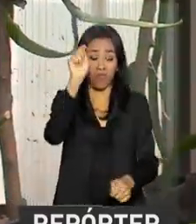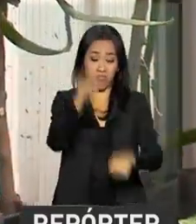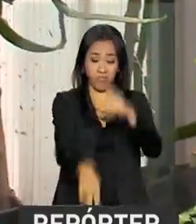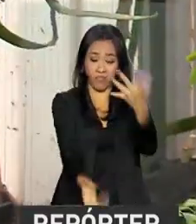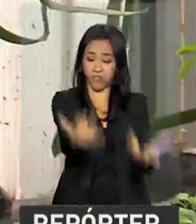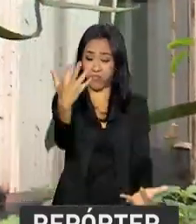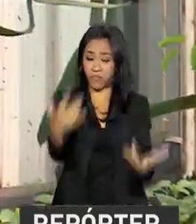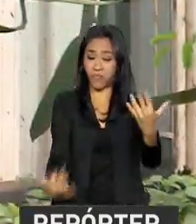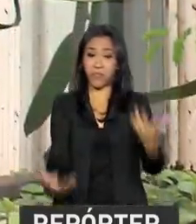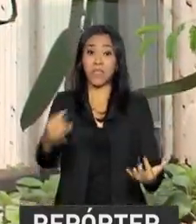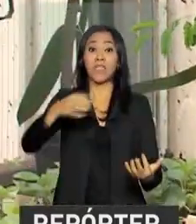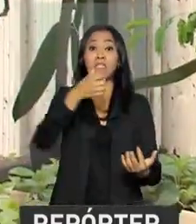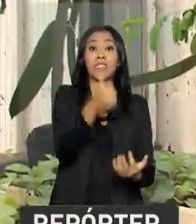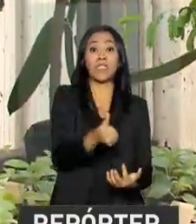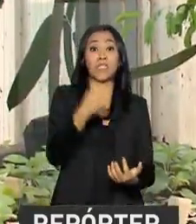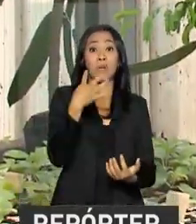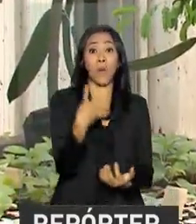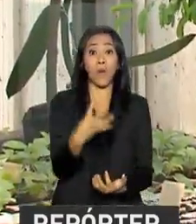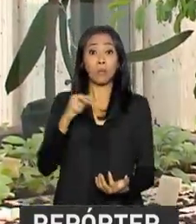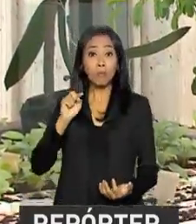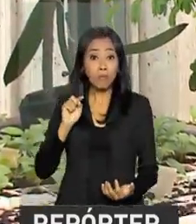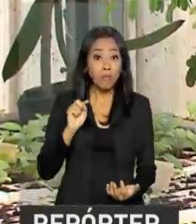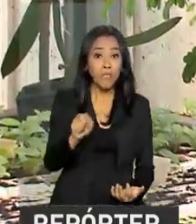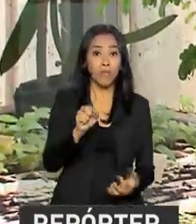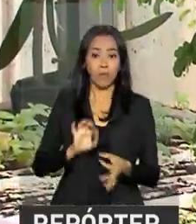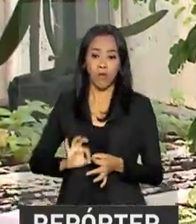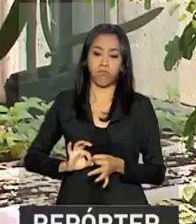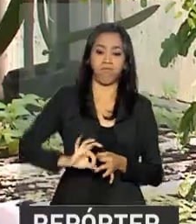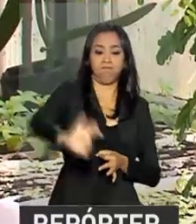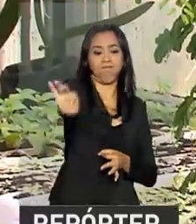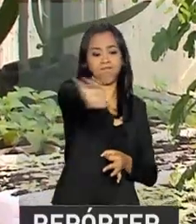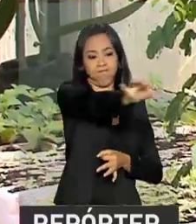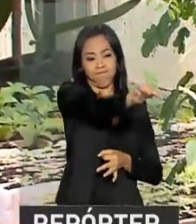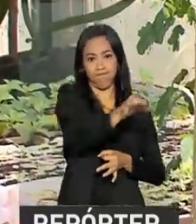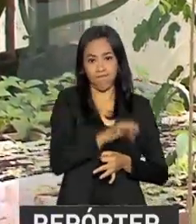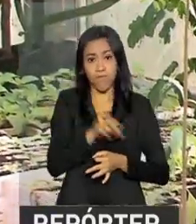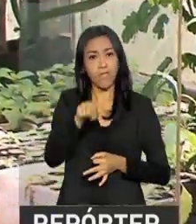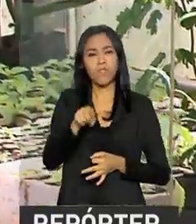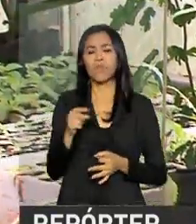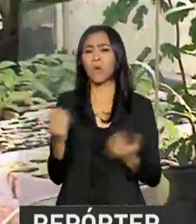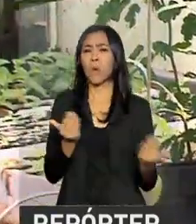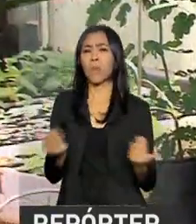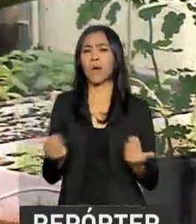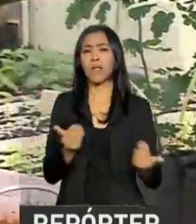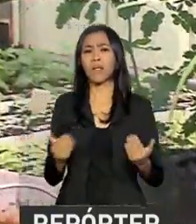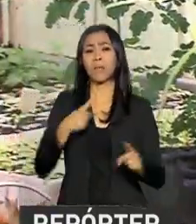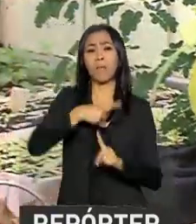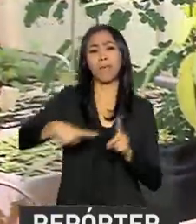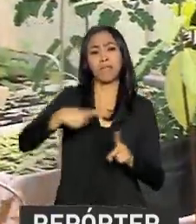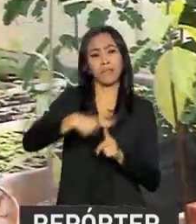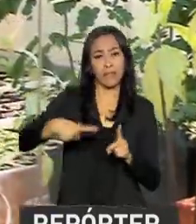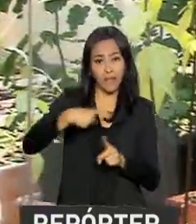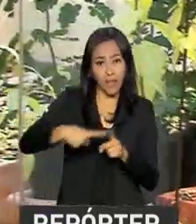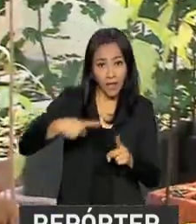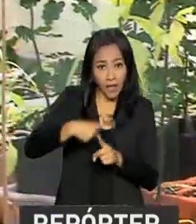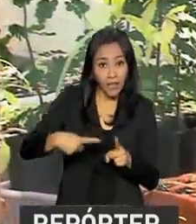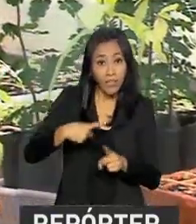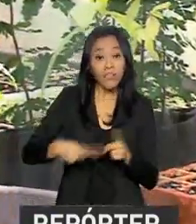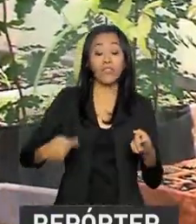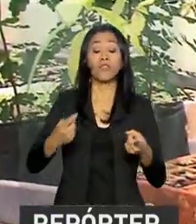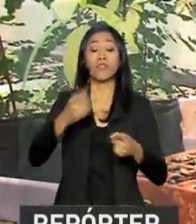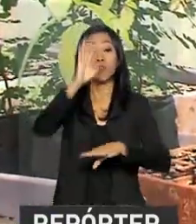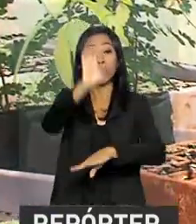64 mil hectares para se ter uma idéia a extensão equivale à metade da área do município do rio de